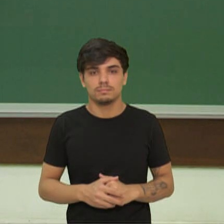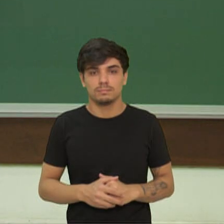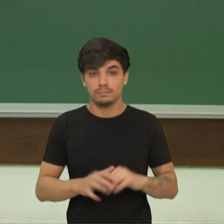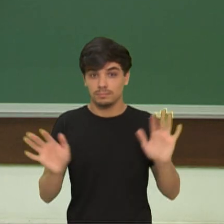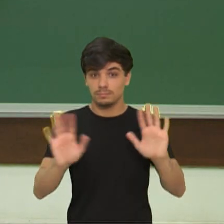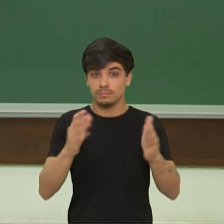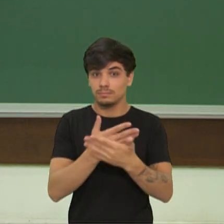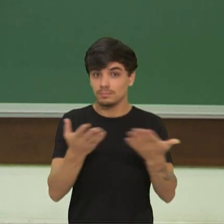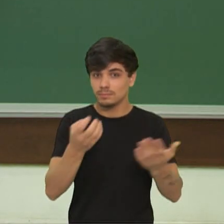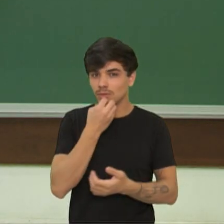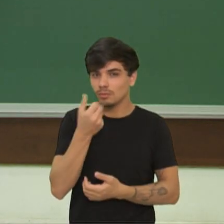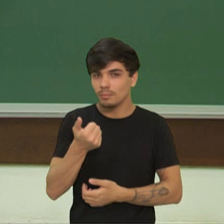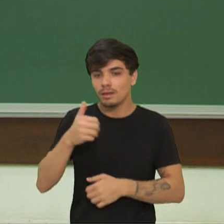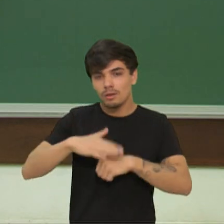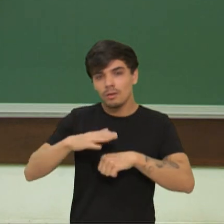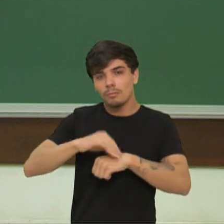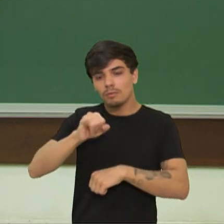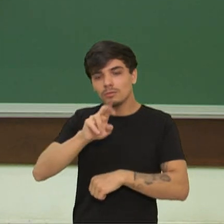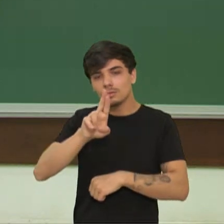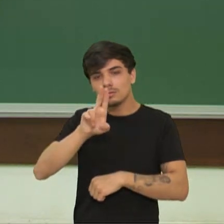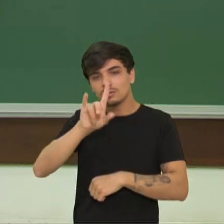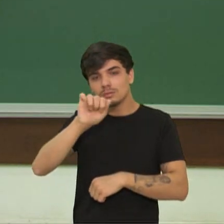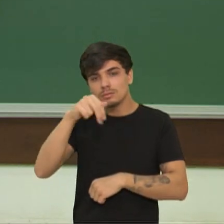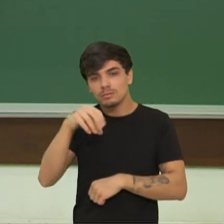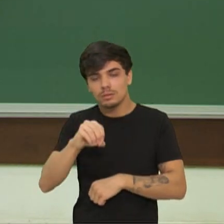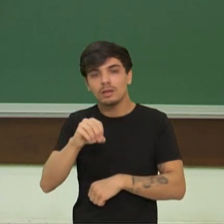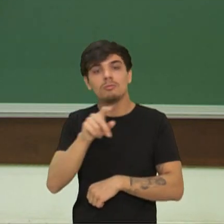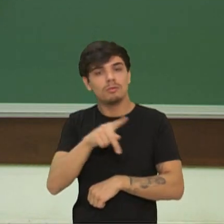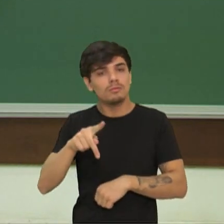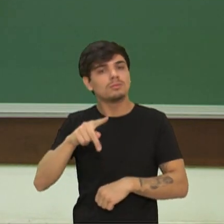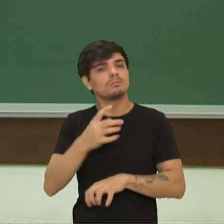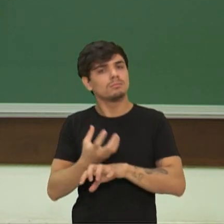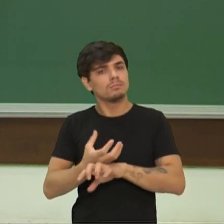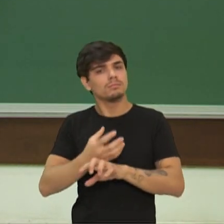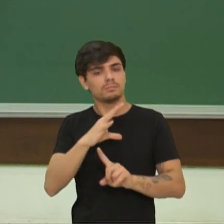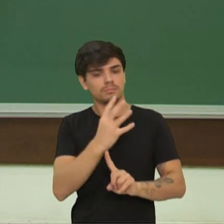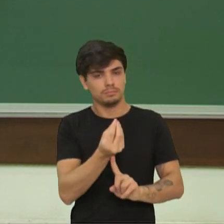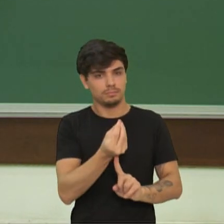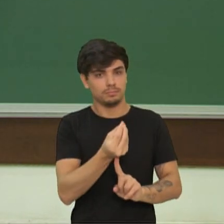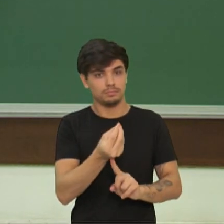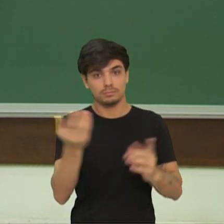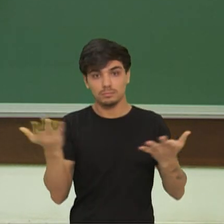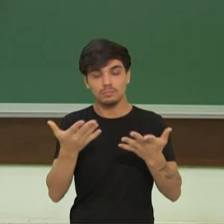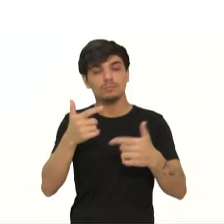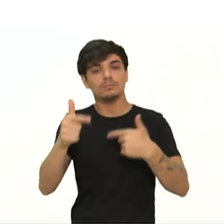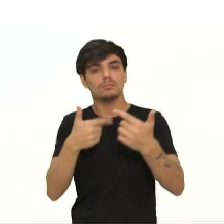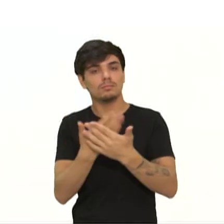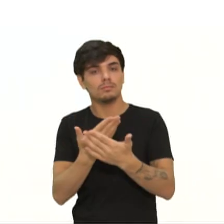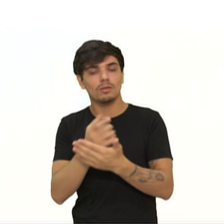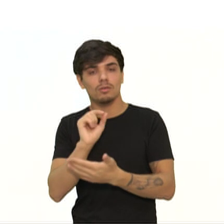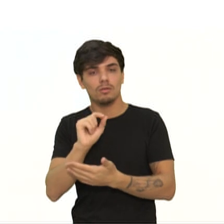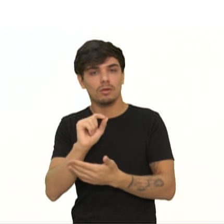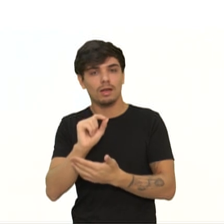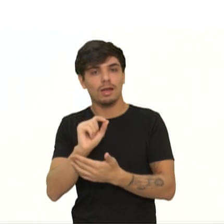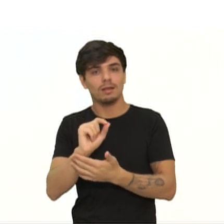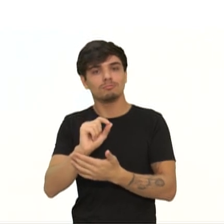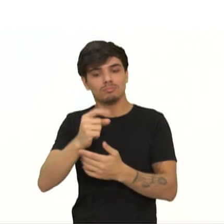Olá pessoal, tudo bem? Eu sou o professor Juliano, professor de arte. Vamos trabalhar nessa aula com o movimento artístico do